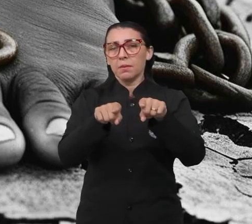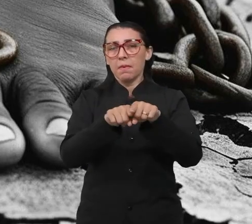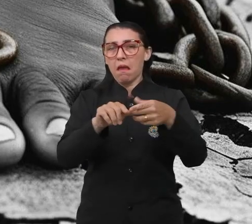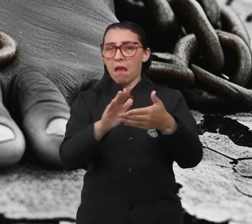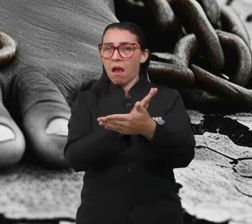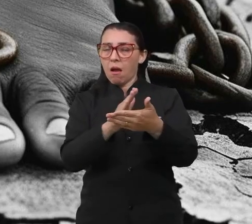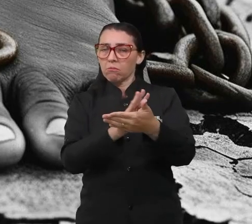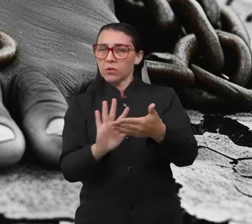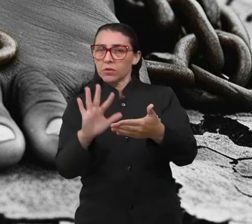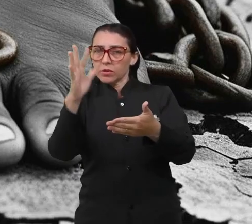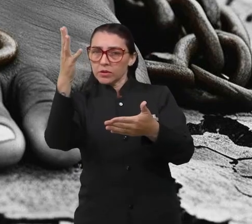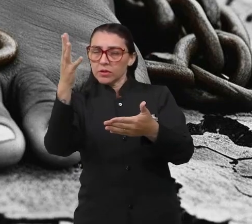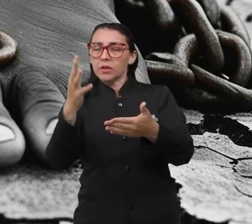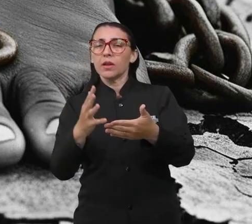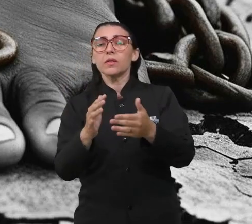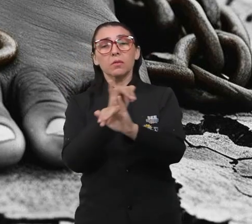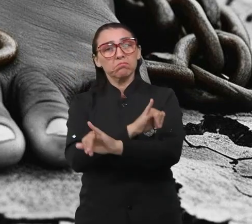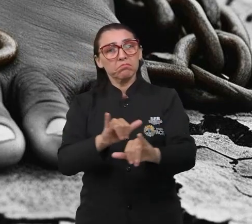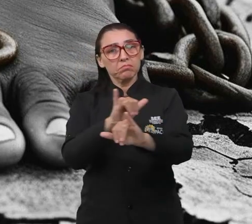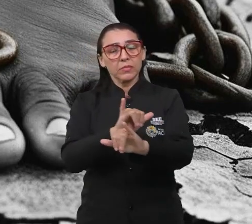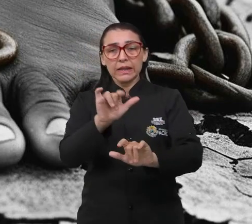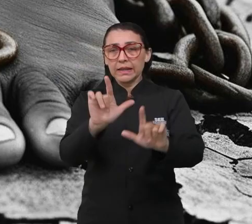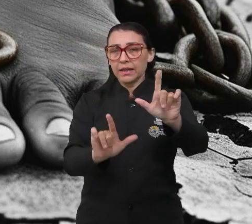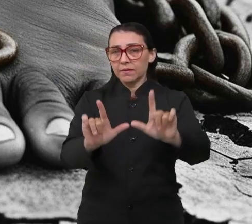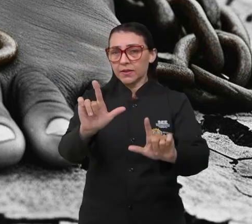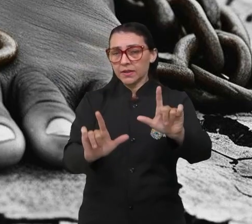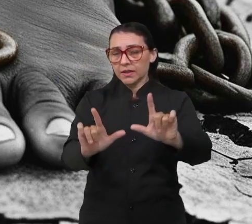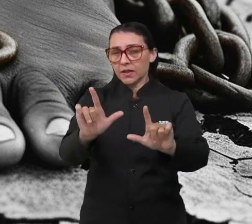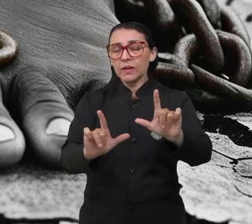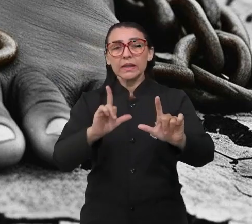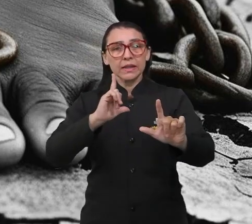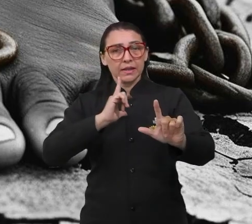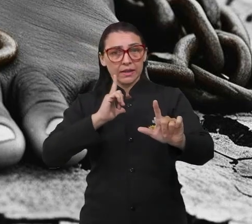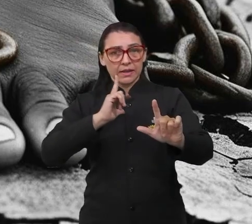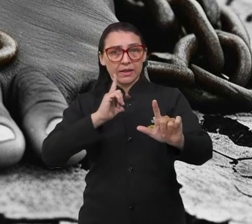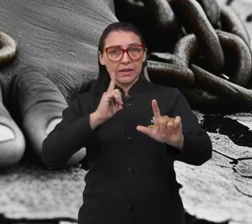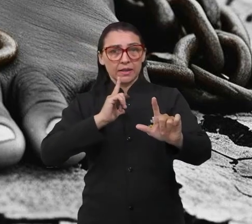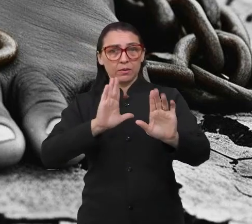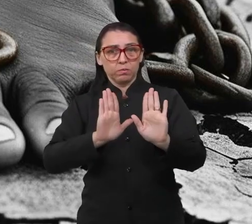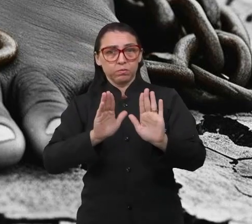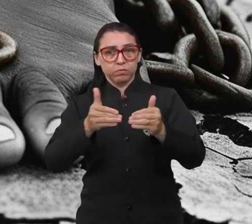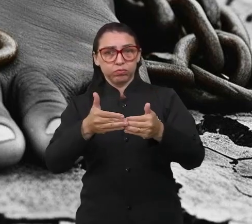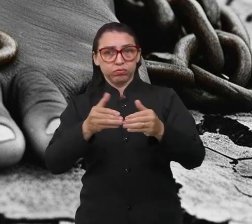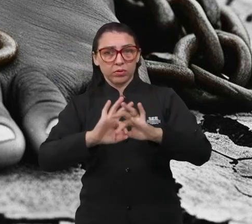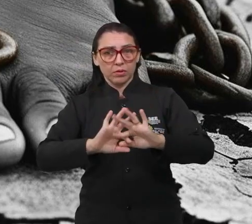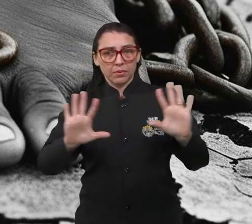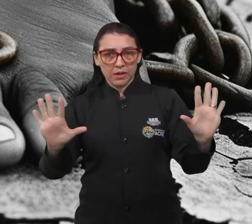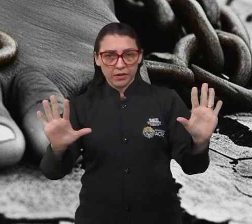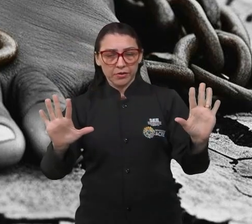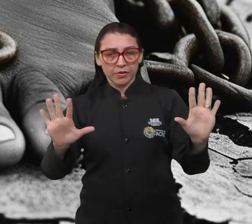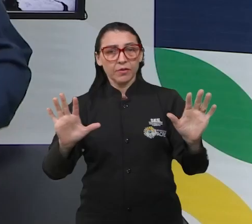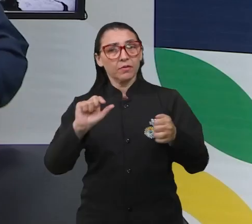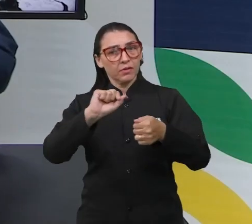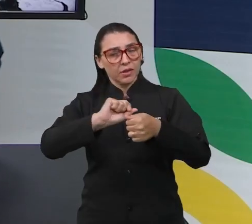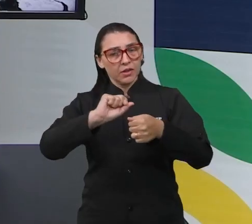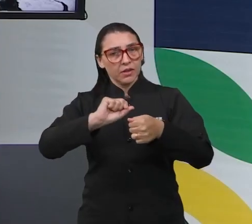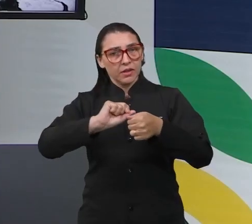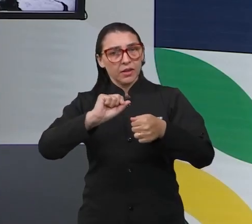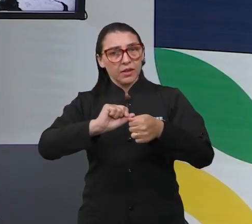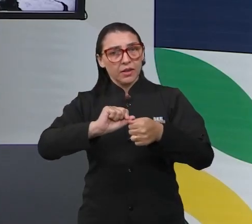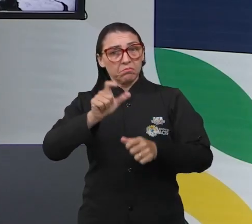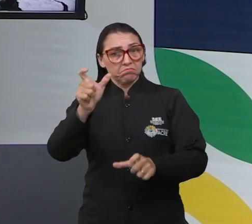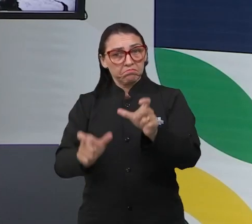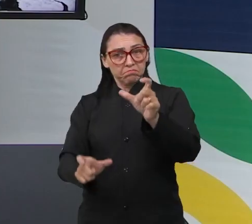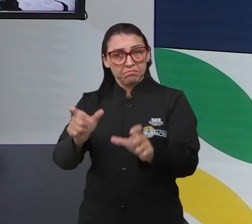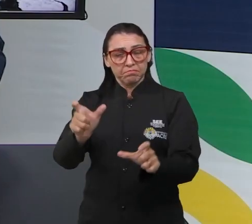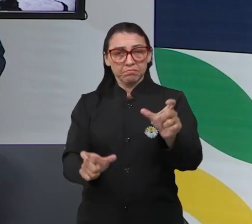alguns casos que são noticiados na televisão, existe até a restrição da liberdade, fazendo com que muitos